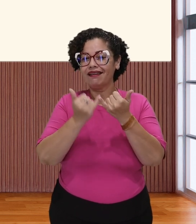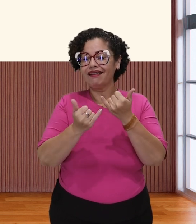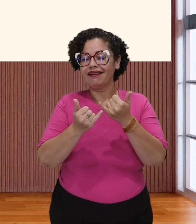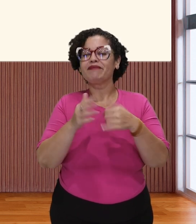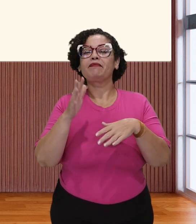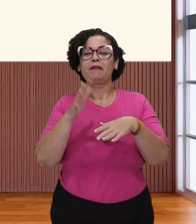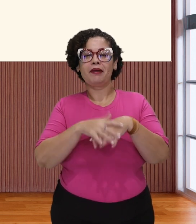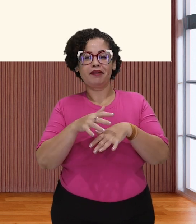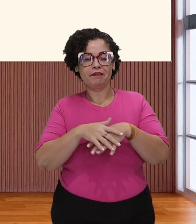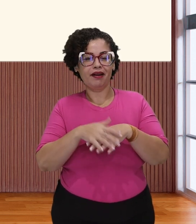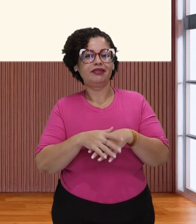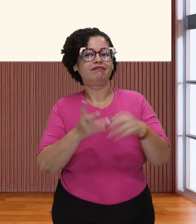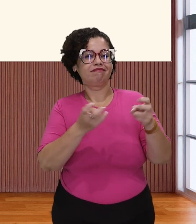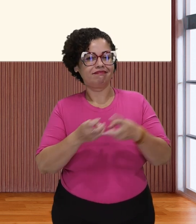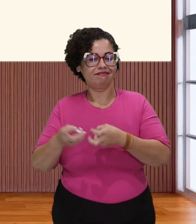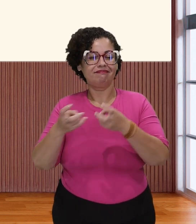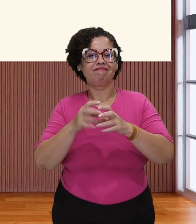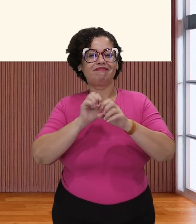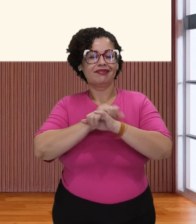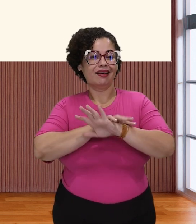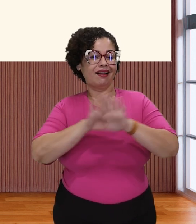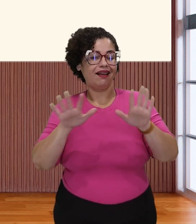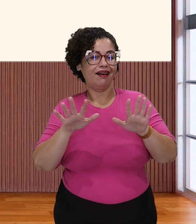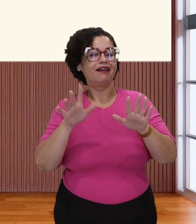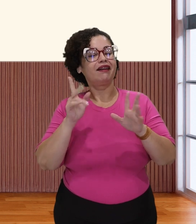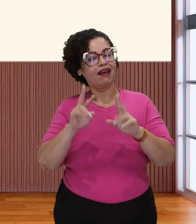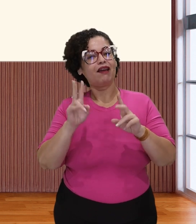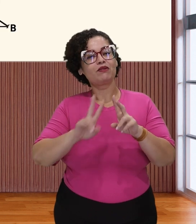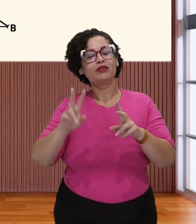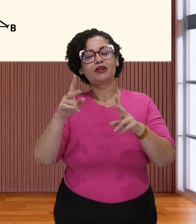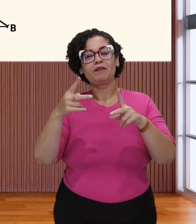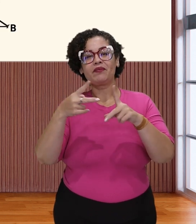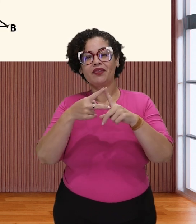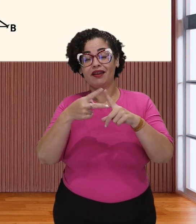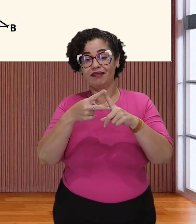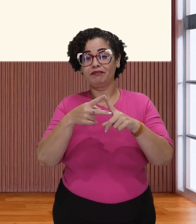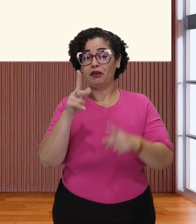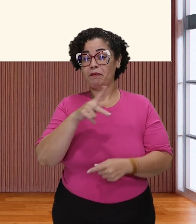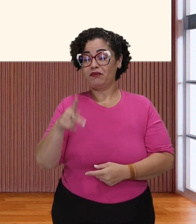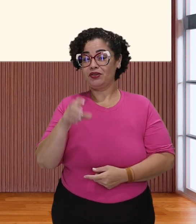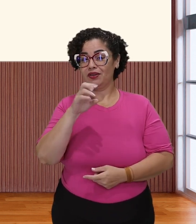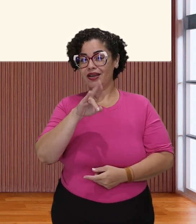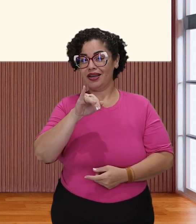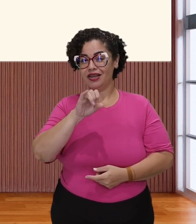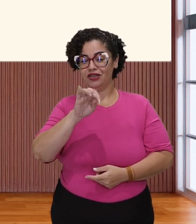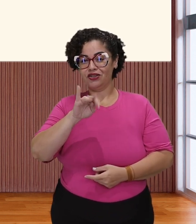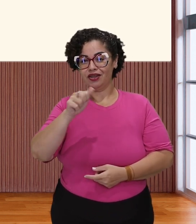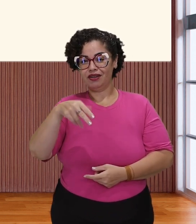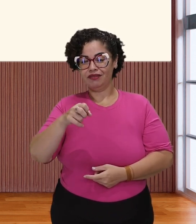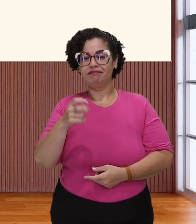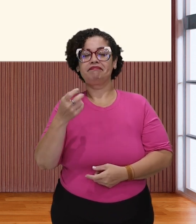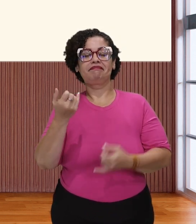congruência. E na matemática, a gente vê isso claramente com os triângulos. A professora Cristiane vai nos mostrar